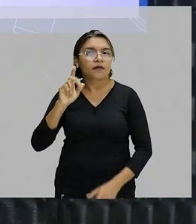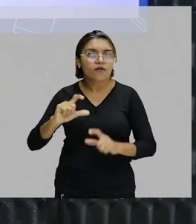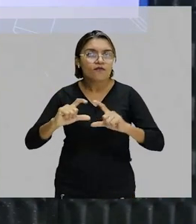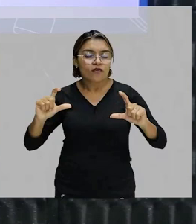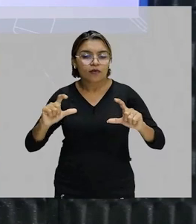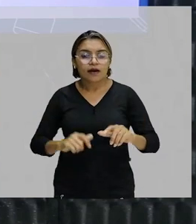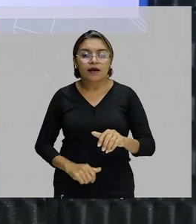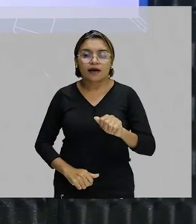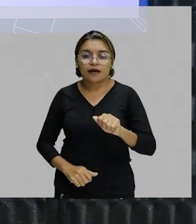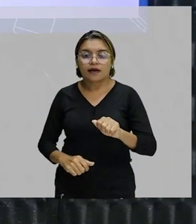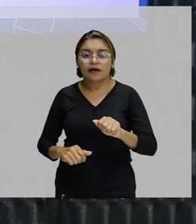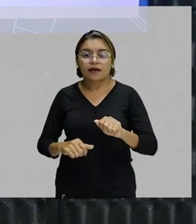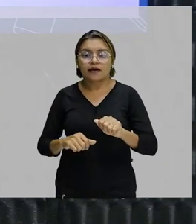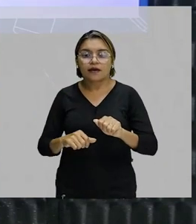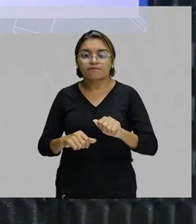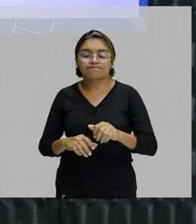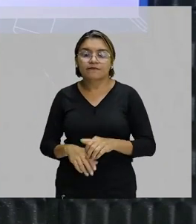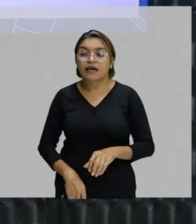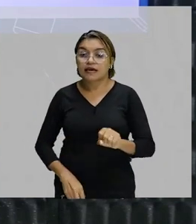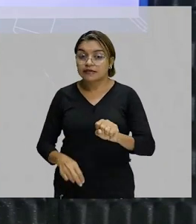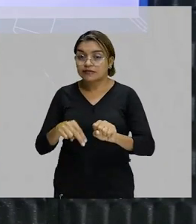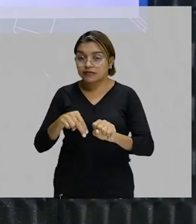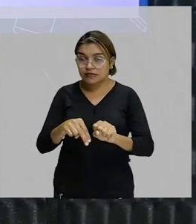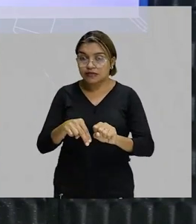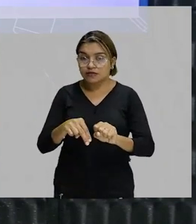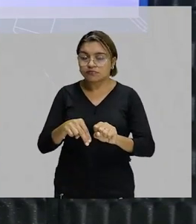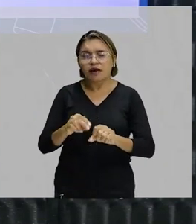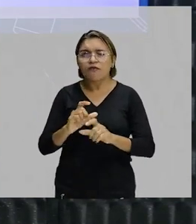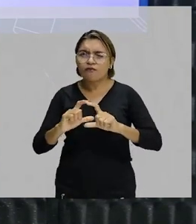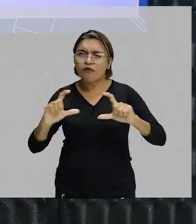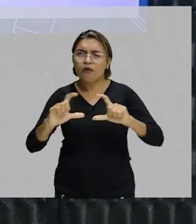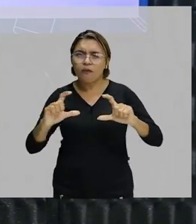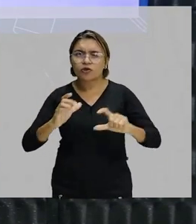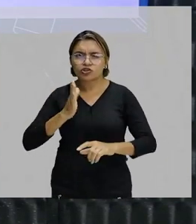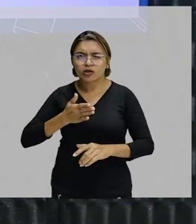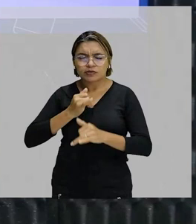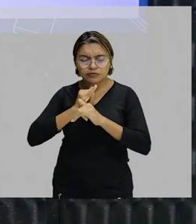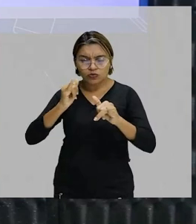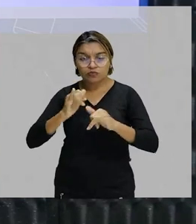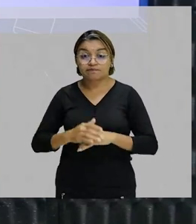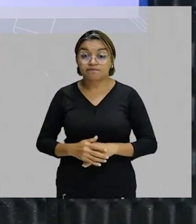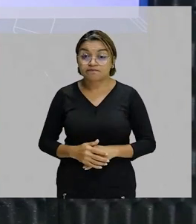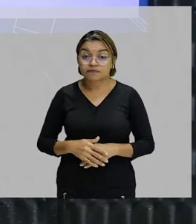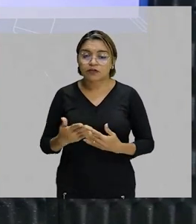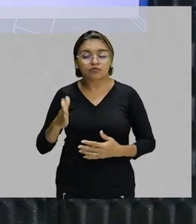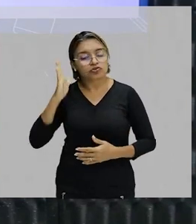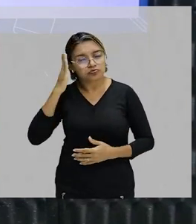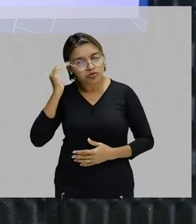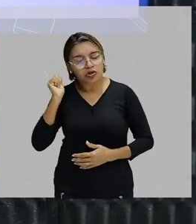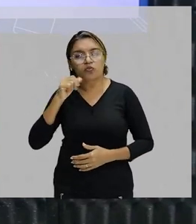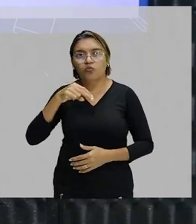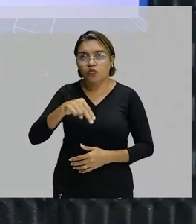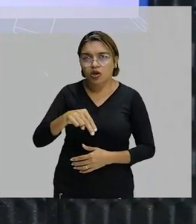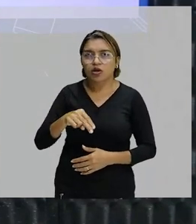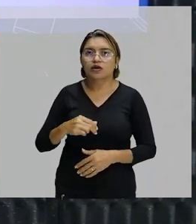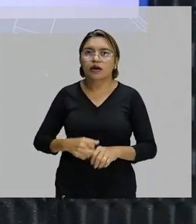SN = 1 + an ve n tudo isso dividido por 2 então eu já sei o n eu já tenho A1 eu já